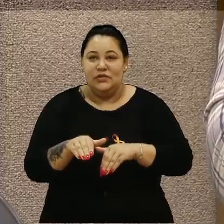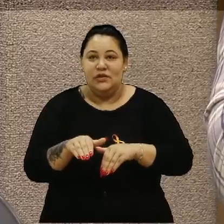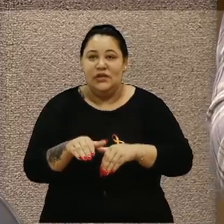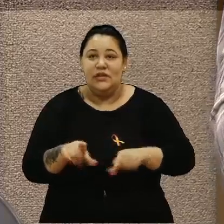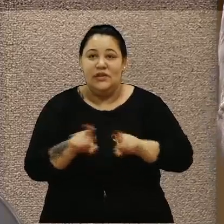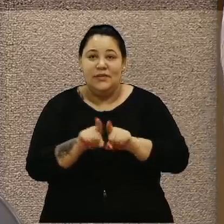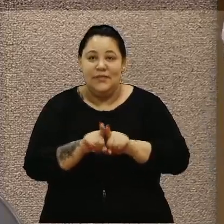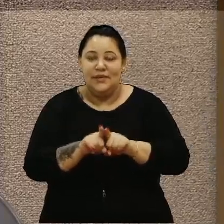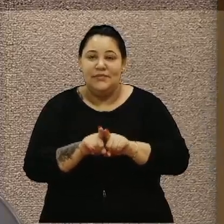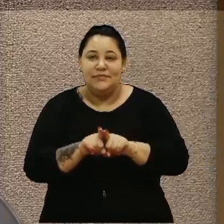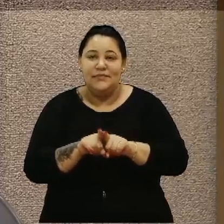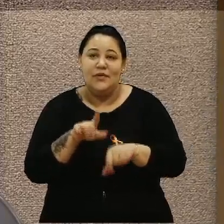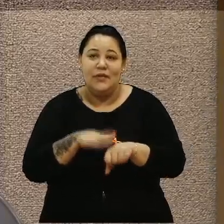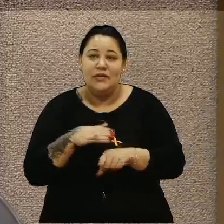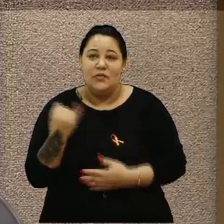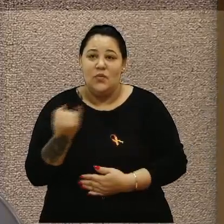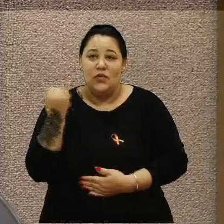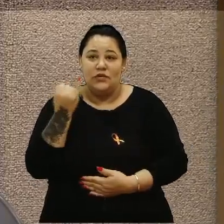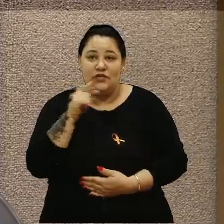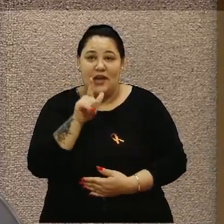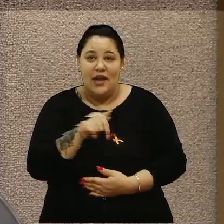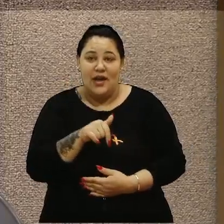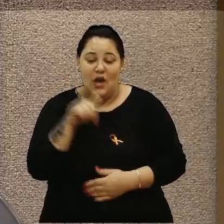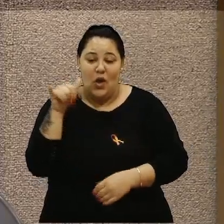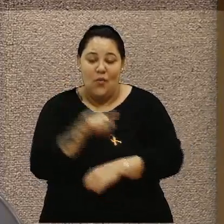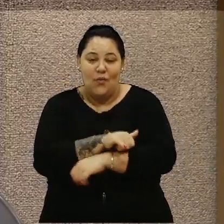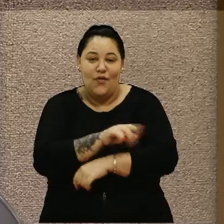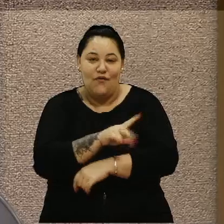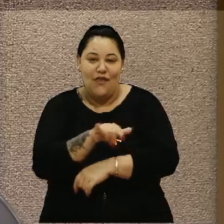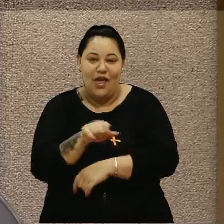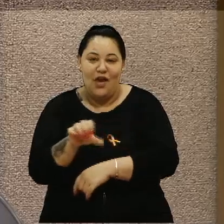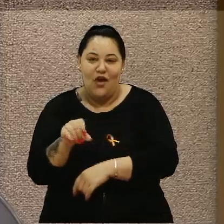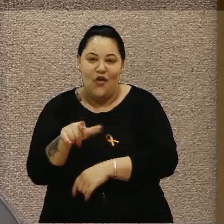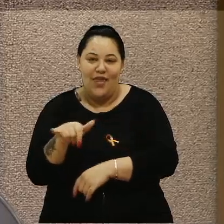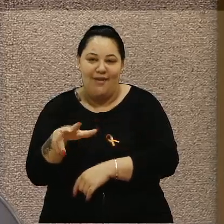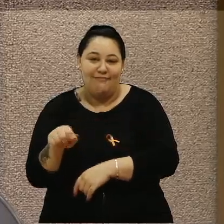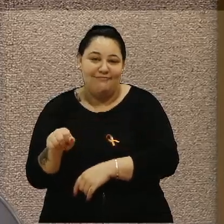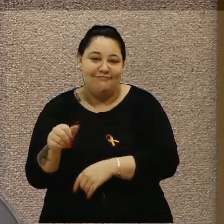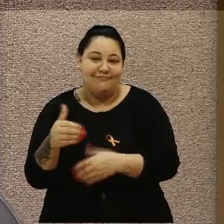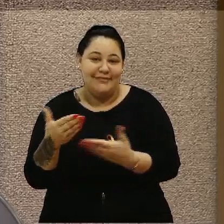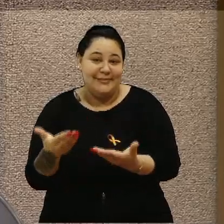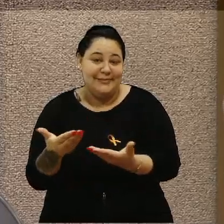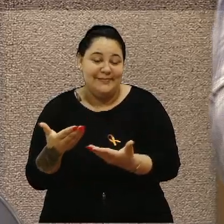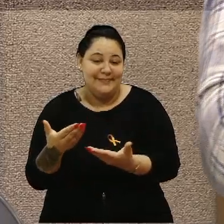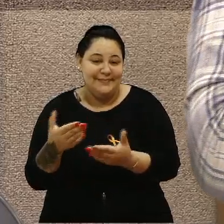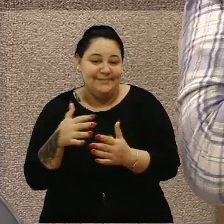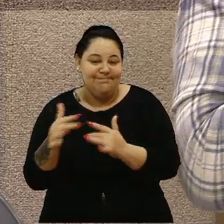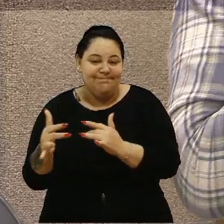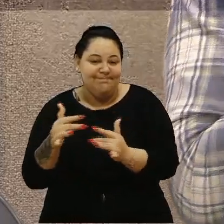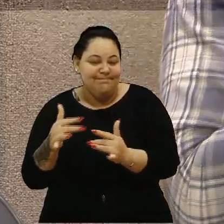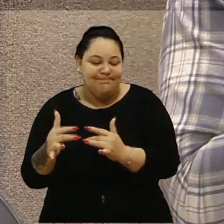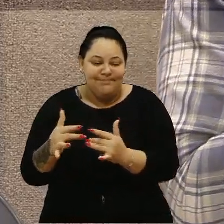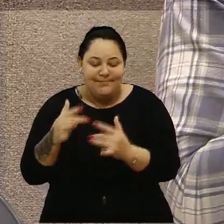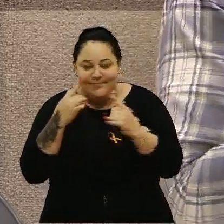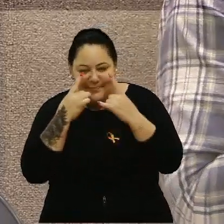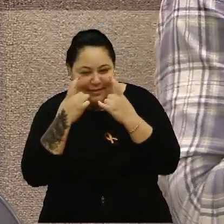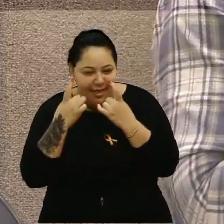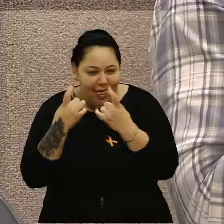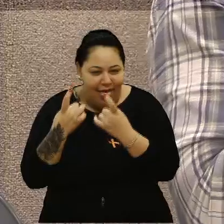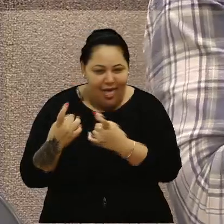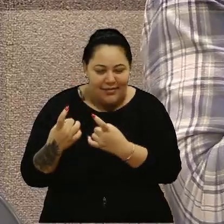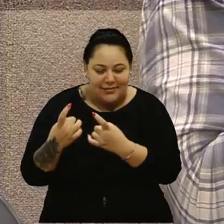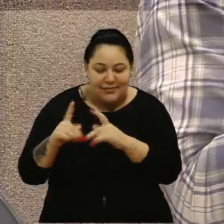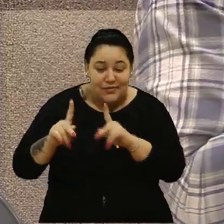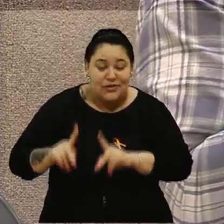sem dúvida nenhuma, vai ser o aeroporto de Vila Oliva, que também mexe com interesses do pessoal de Canela, lá na